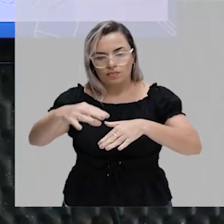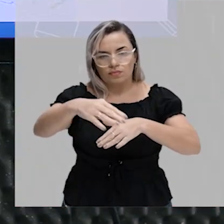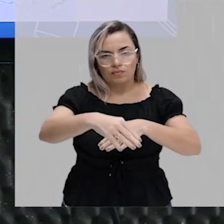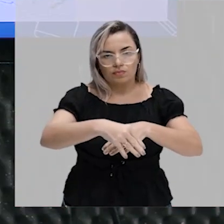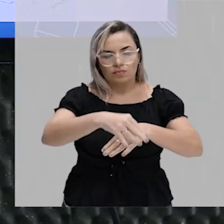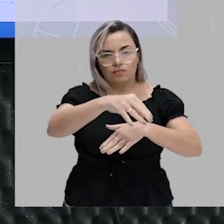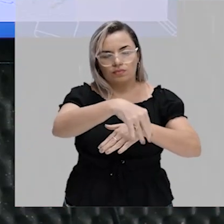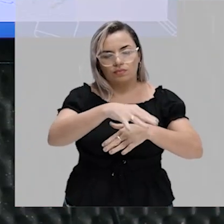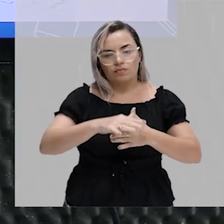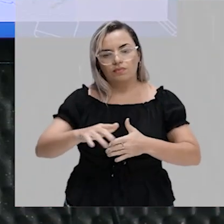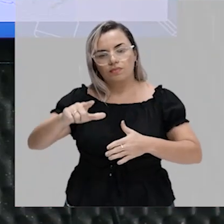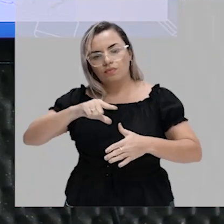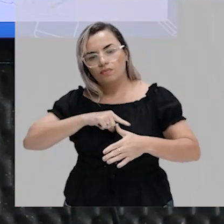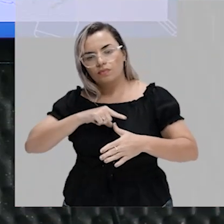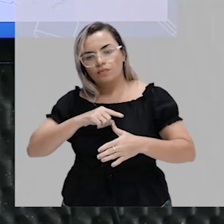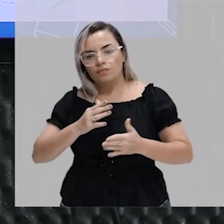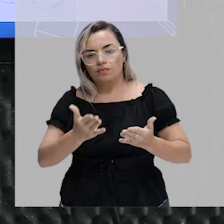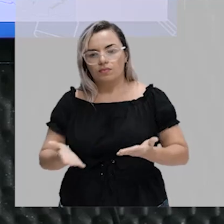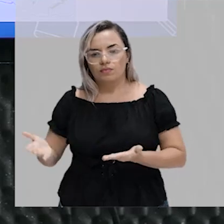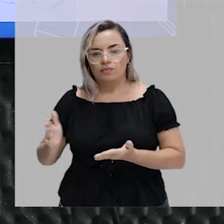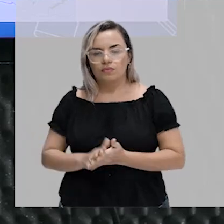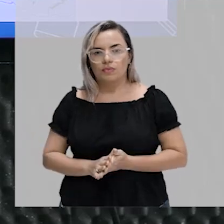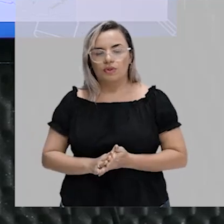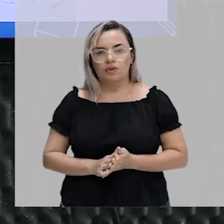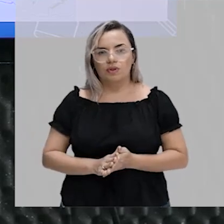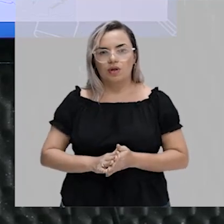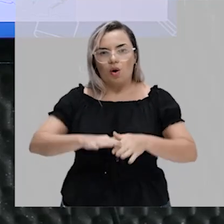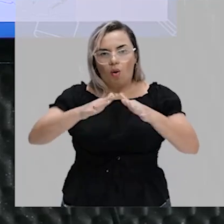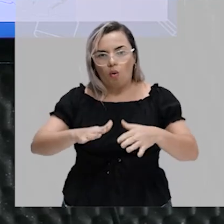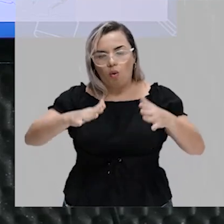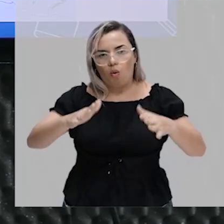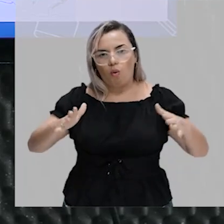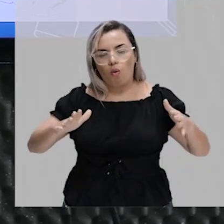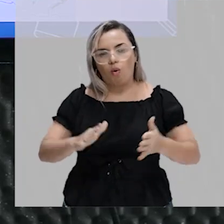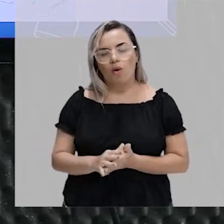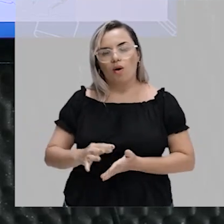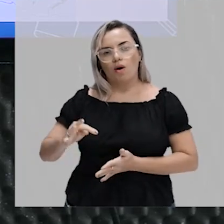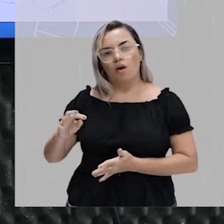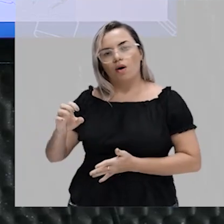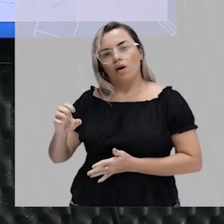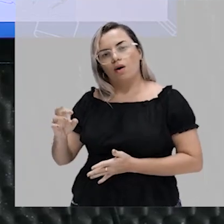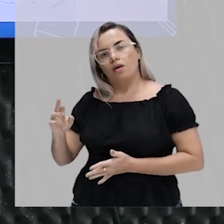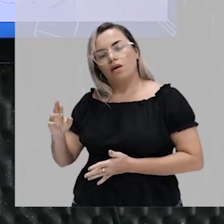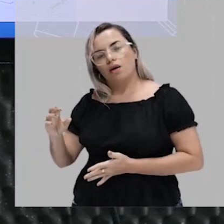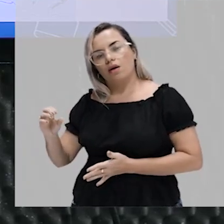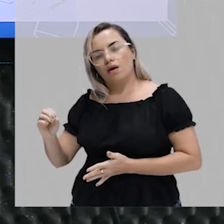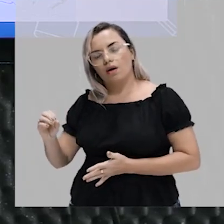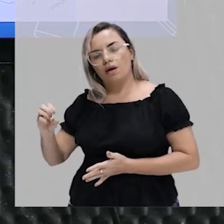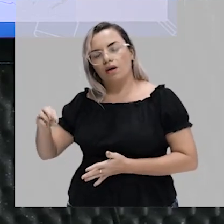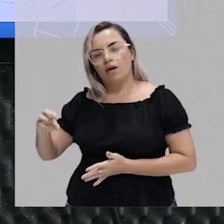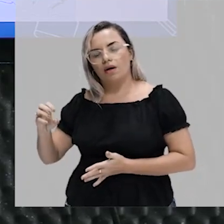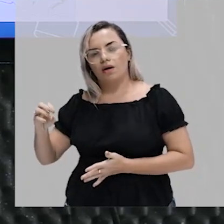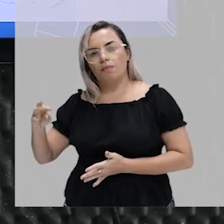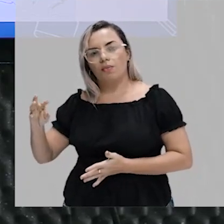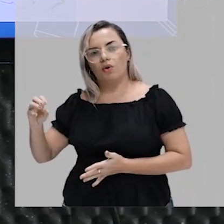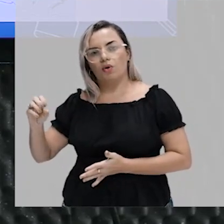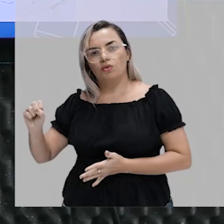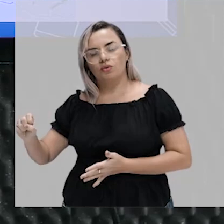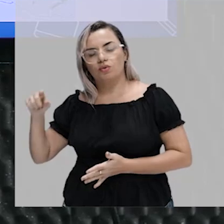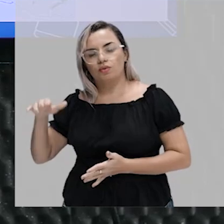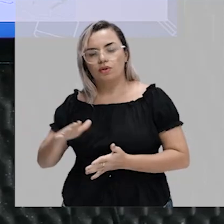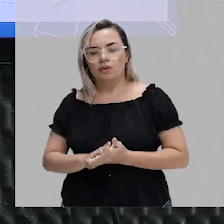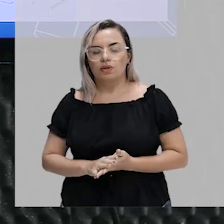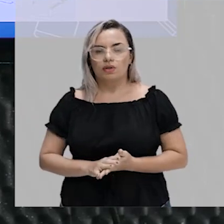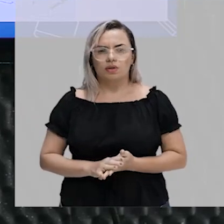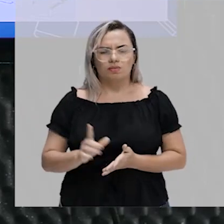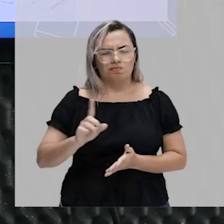tectônicas, vai existir o que a gente chama de terremotos, né? A gente não está aqui para trazer muitos detalhes a respeito desses terremotos,